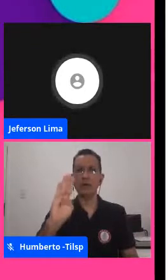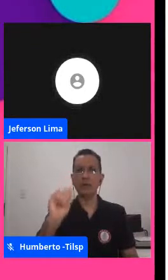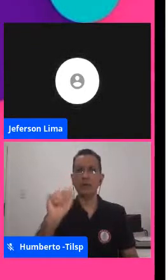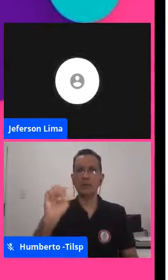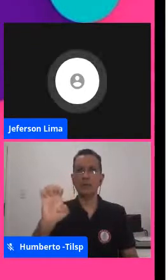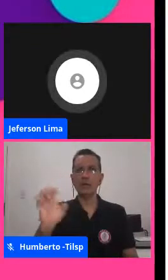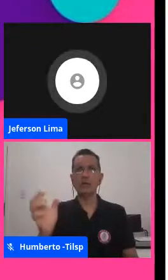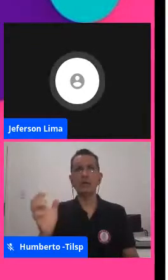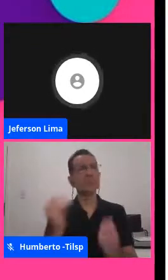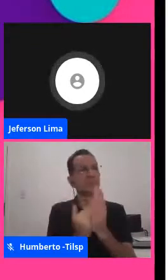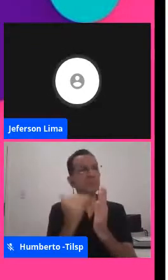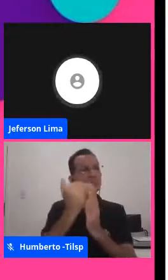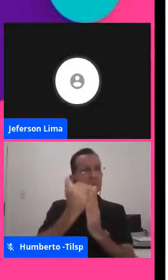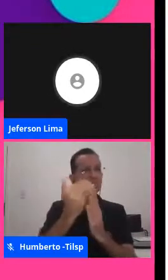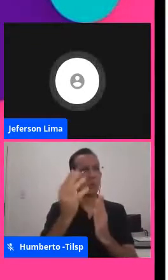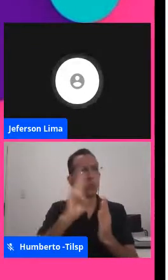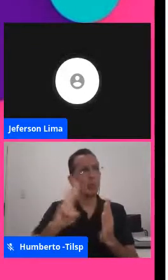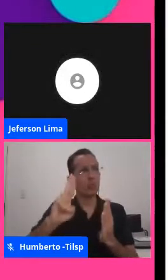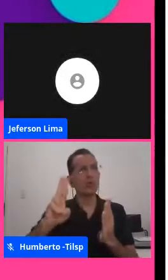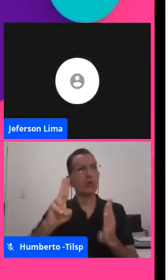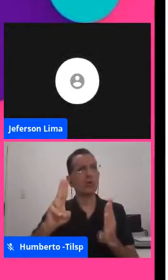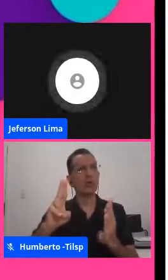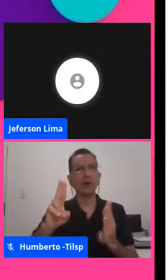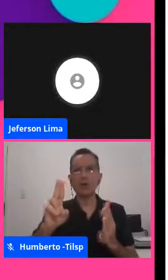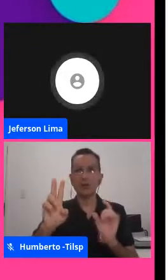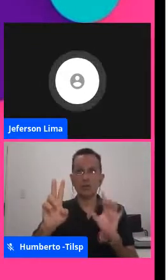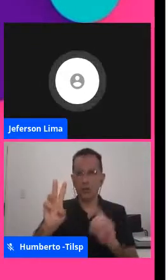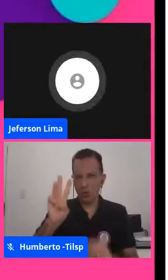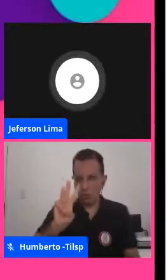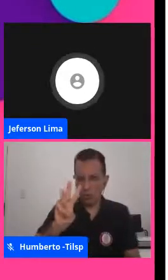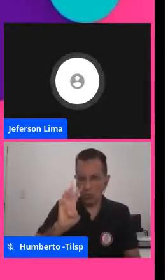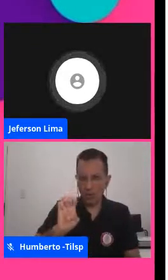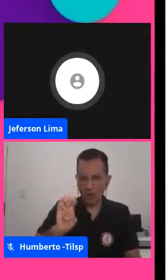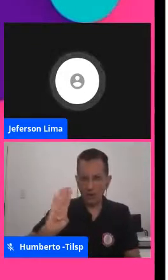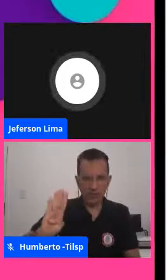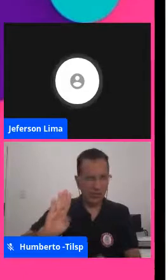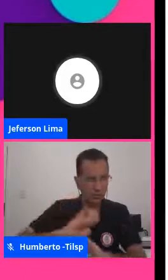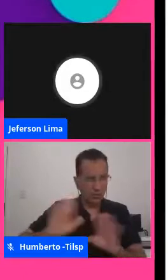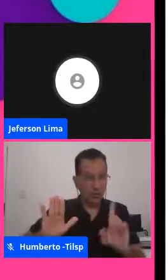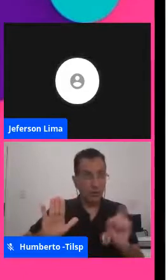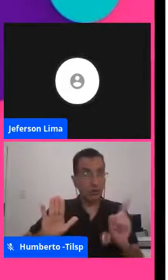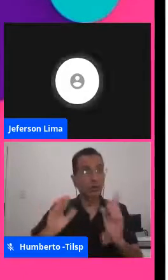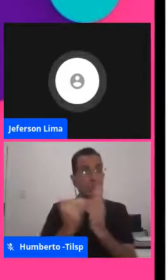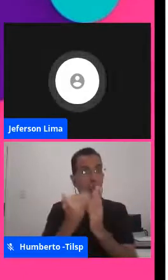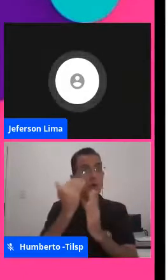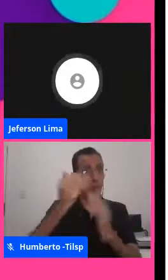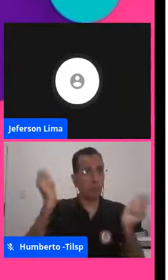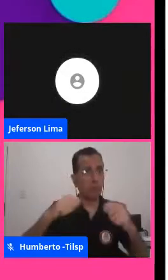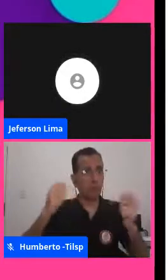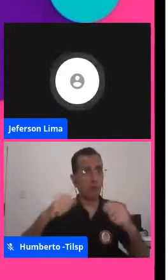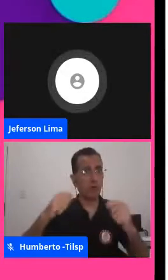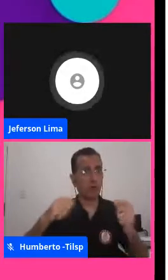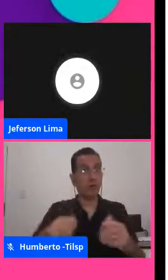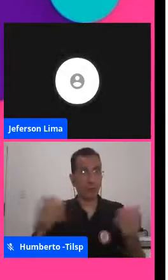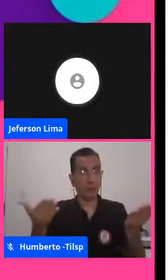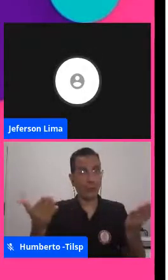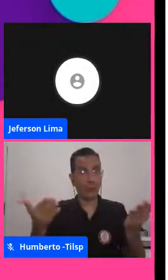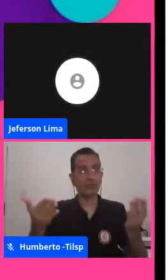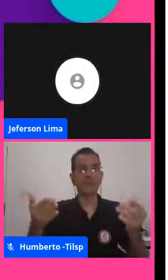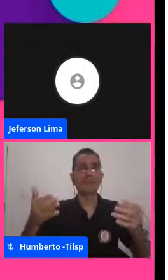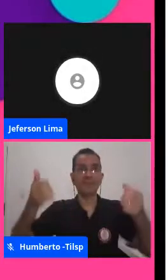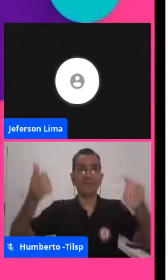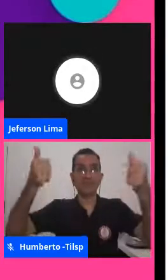além das aplicações web? E sim, é o objetivo da nossa aula de hoje, né? Mostrar como,